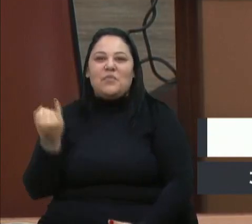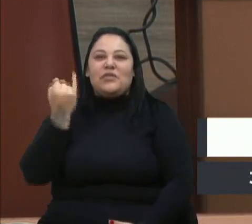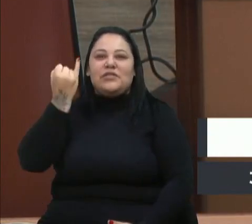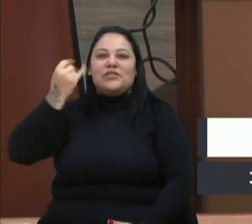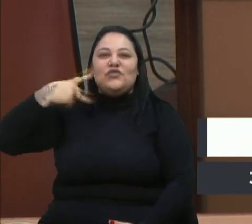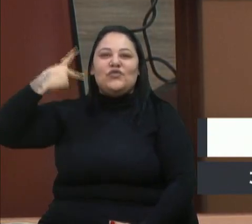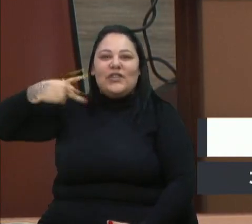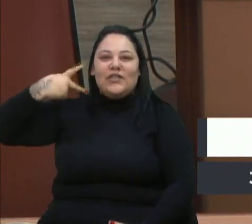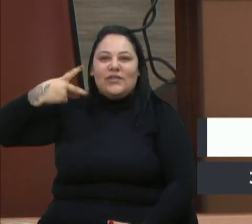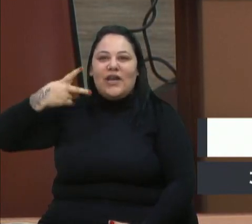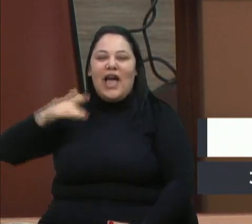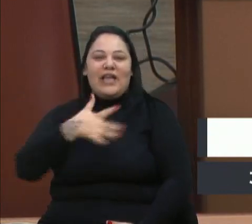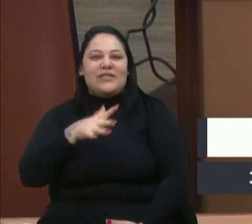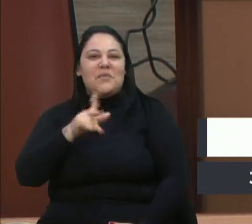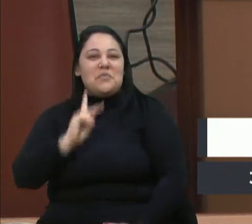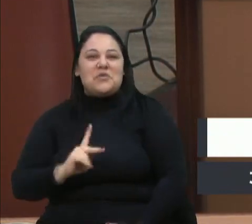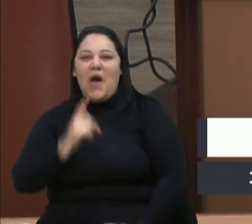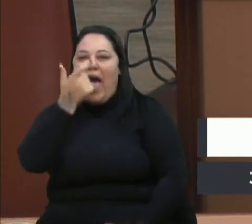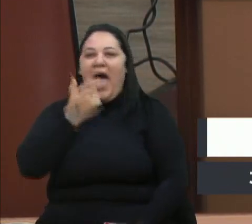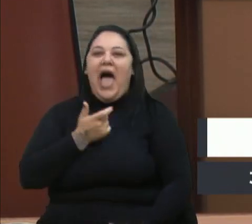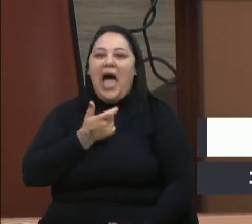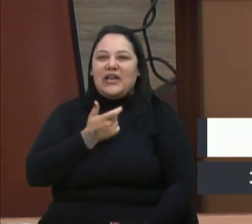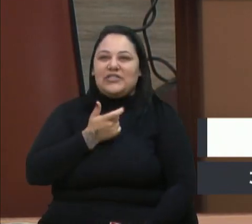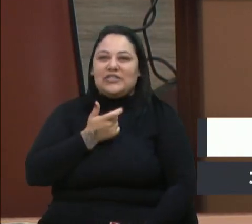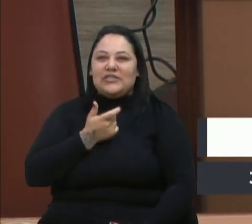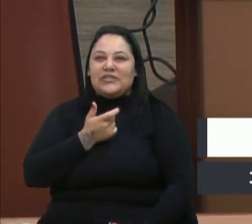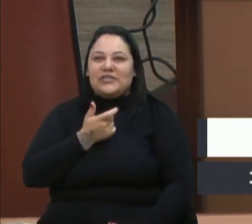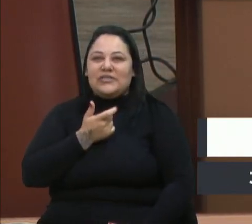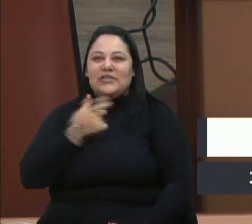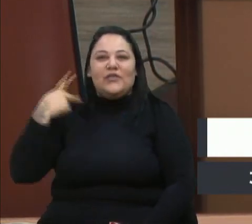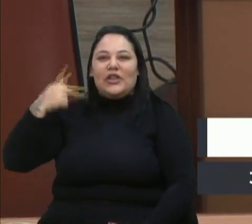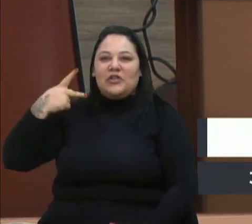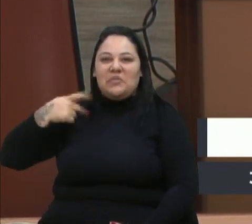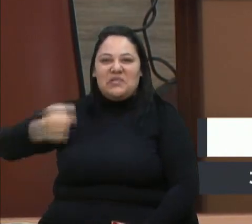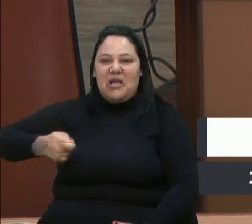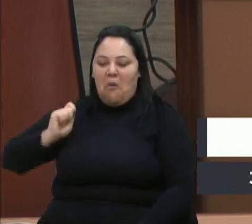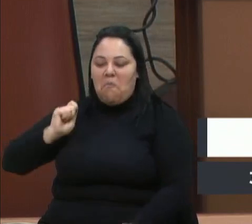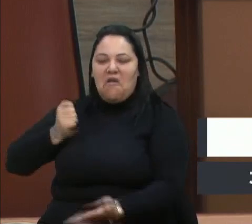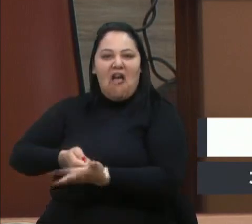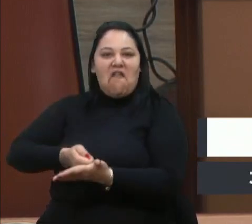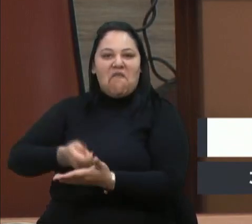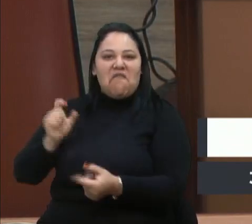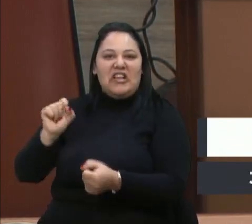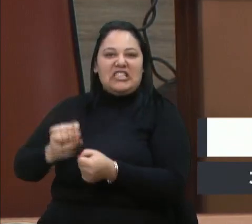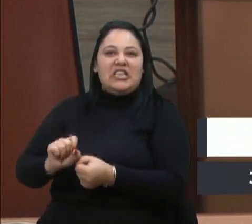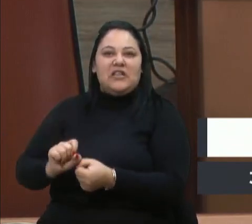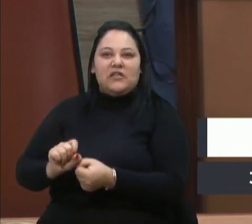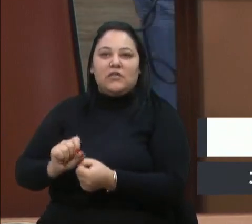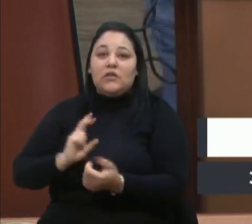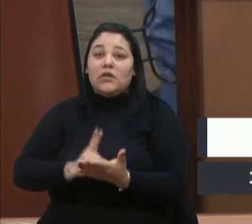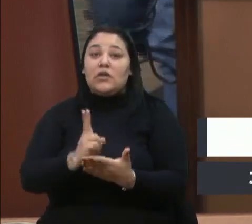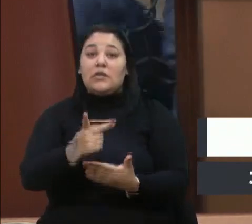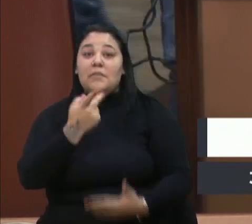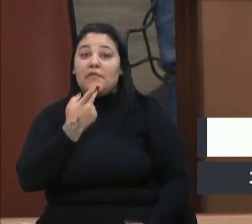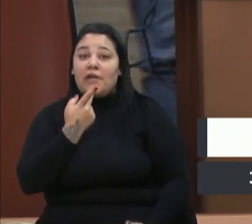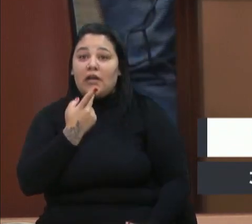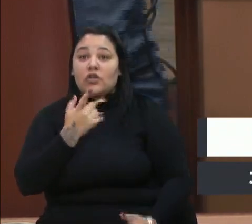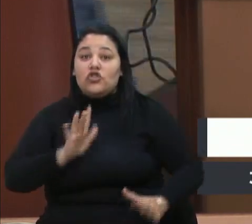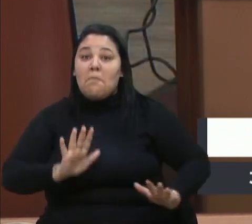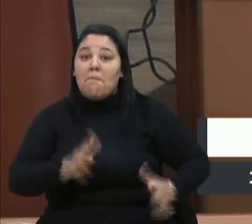Às vezes, as pessoas acham que os vereadores têm o poder de fazer, de executar. Eu sempre digo que a gente fomenta